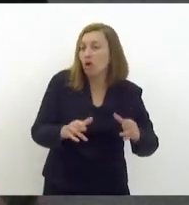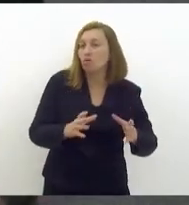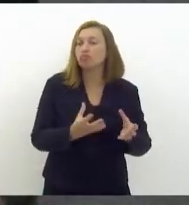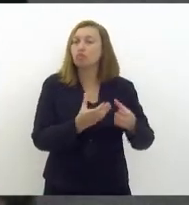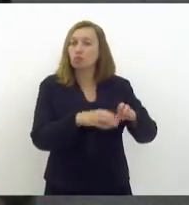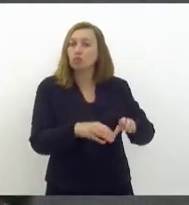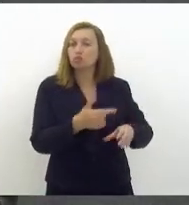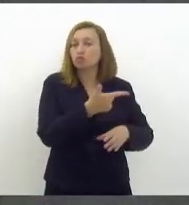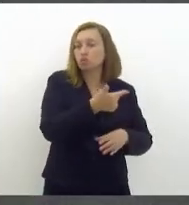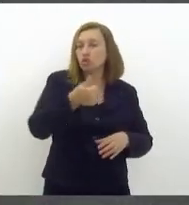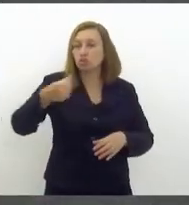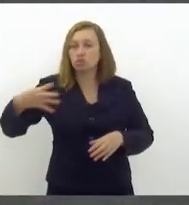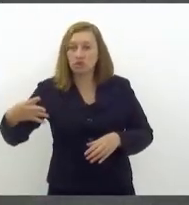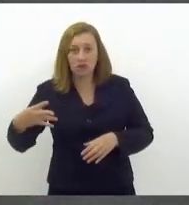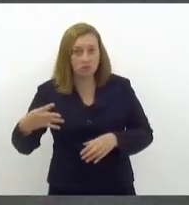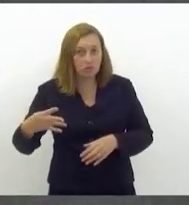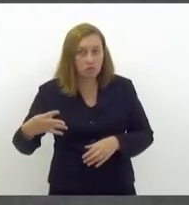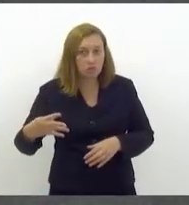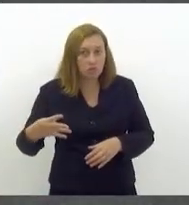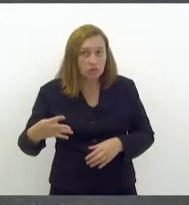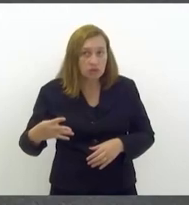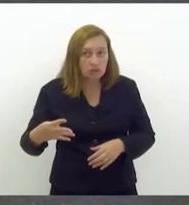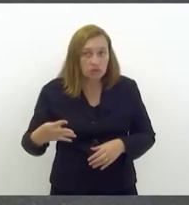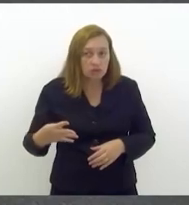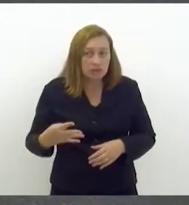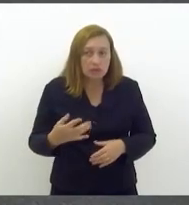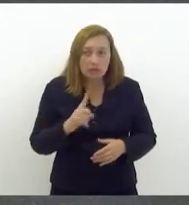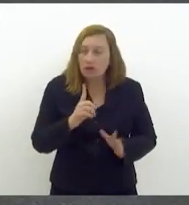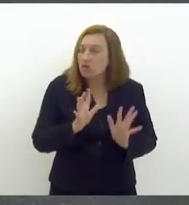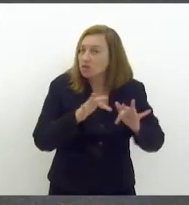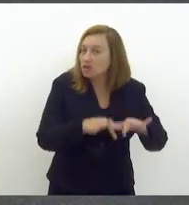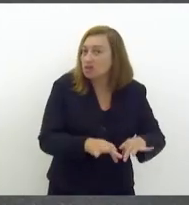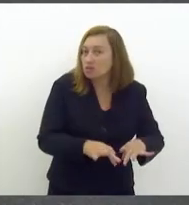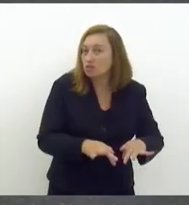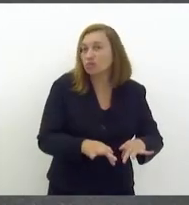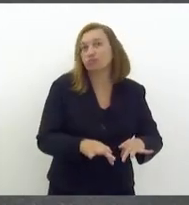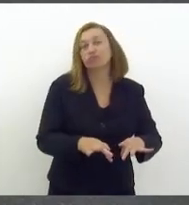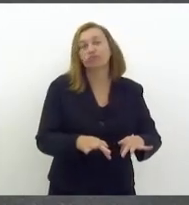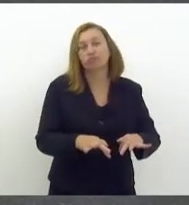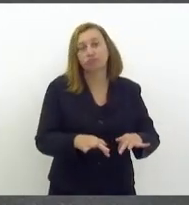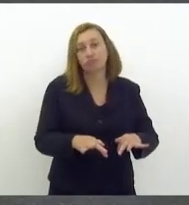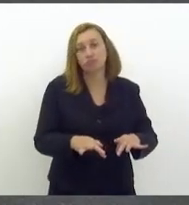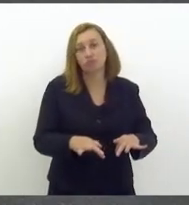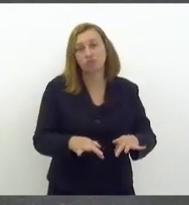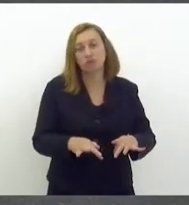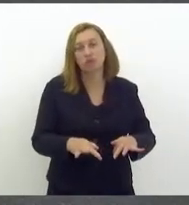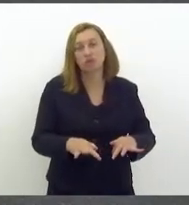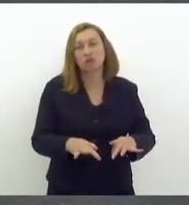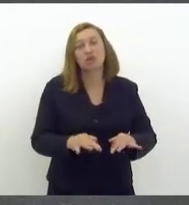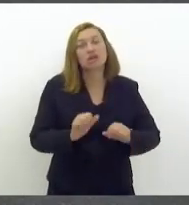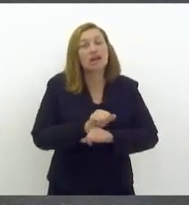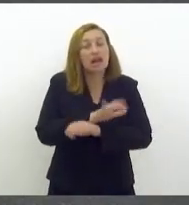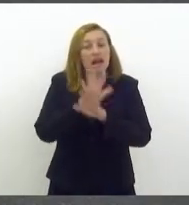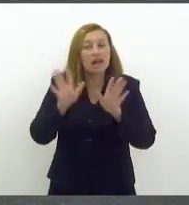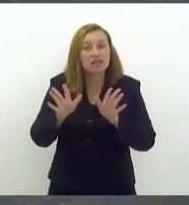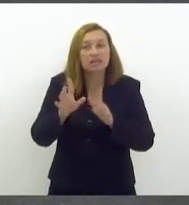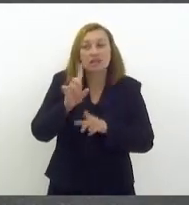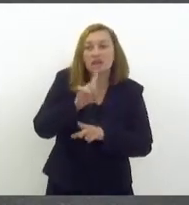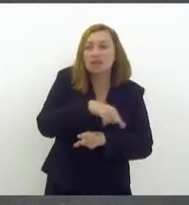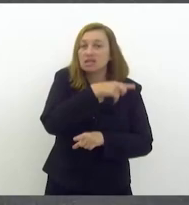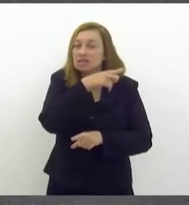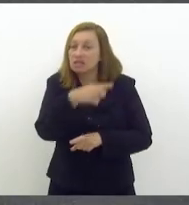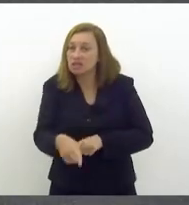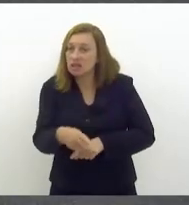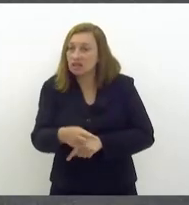2014 que ainda não não terminou essa novela e trazendo lisura e transparência cancelando